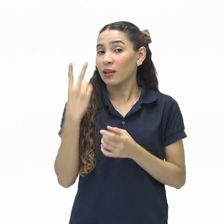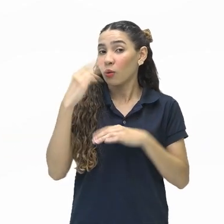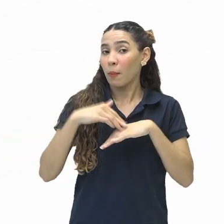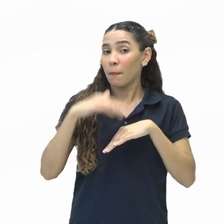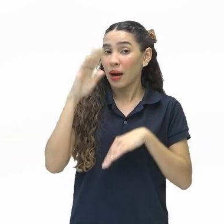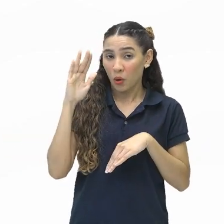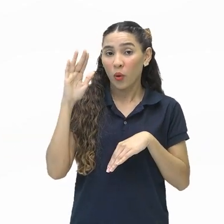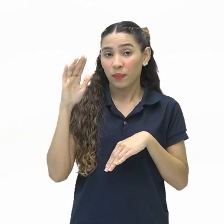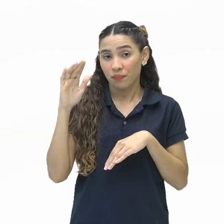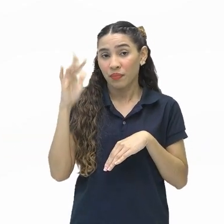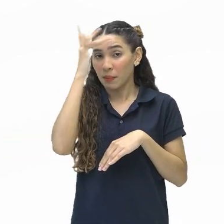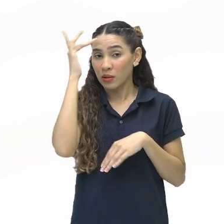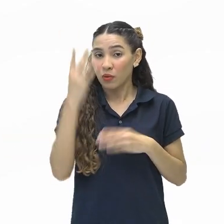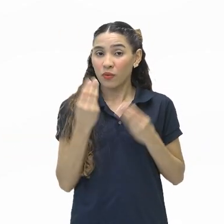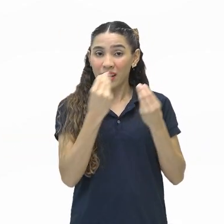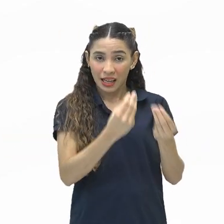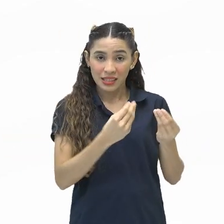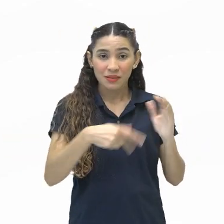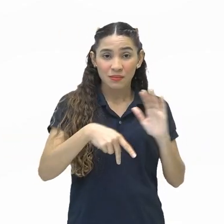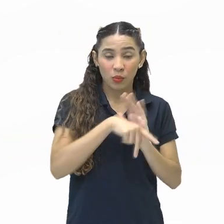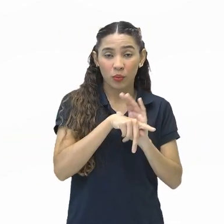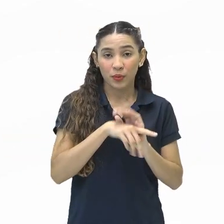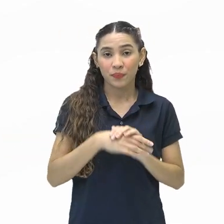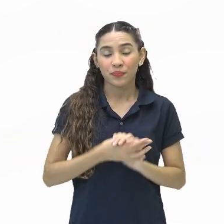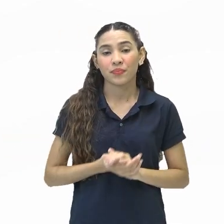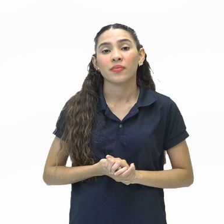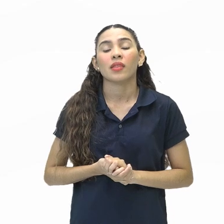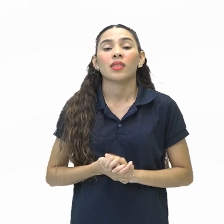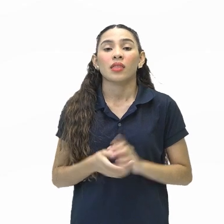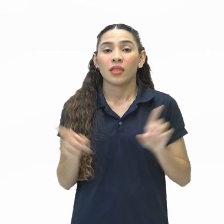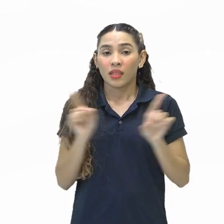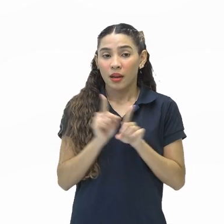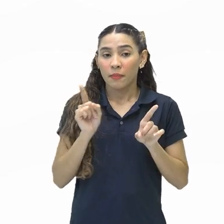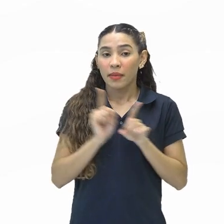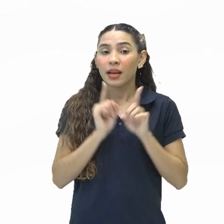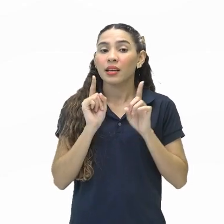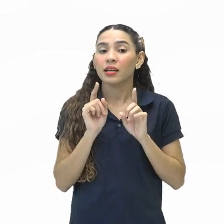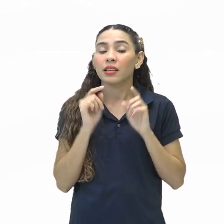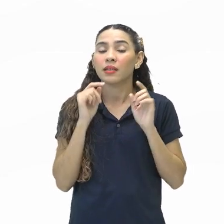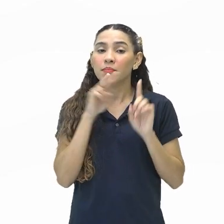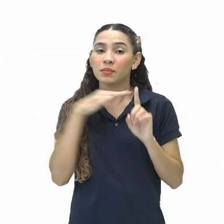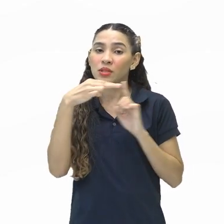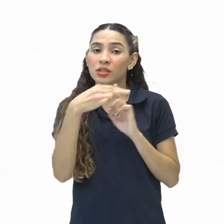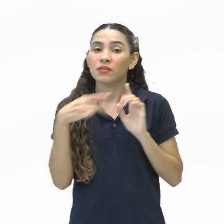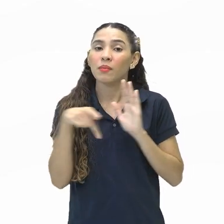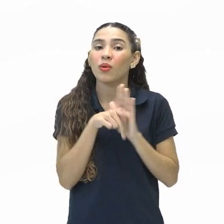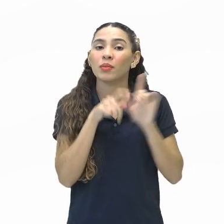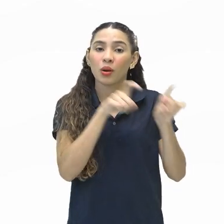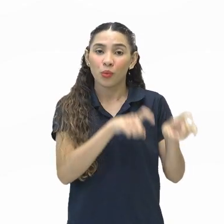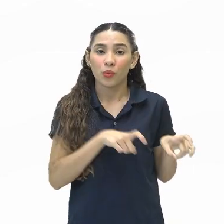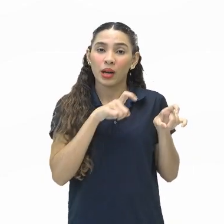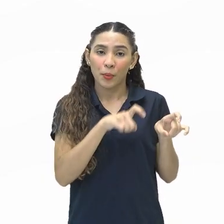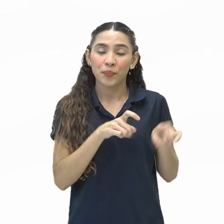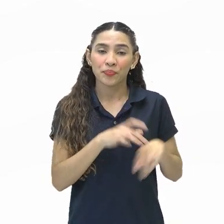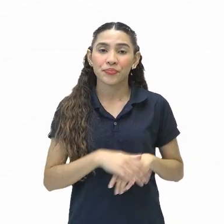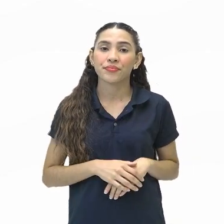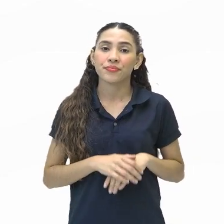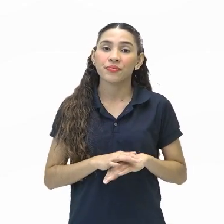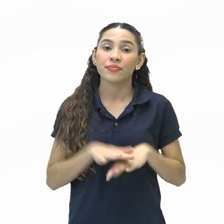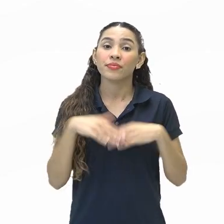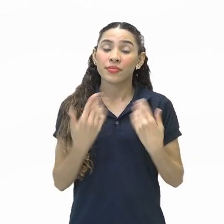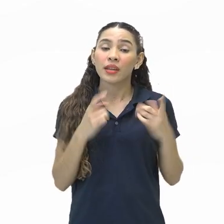aquilo que o ribeirinho oferece. Da mesma forma, nós vamos também olhar o trabalho rural.